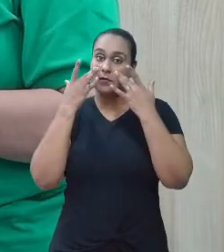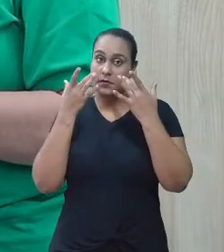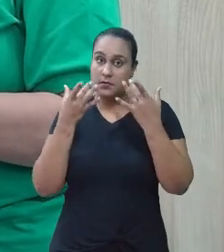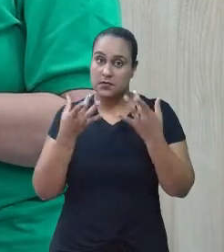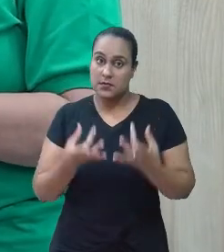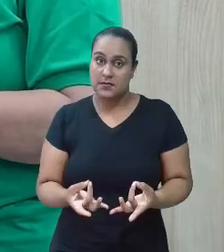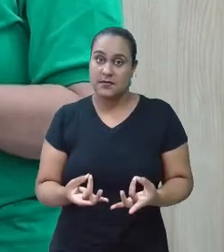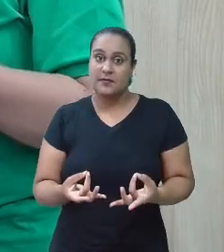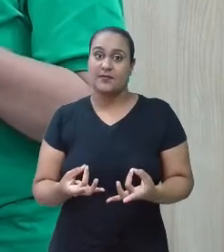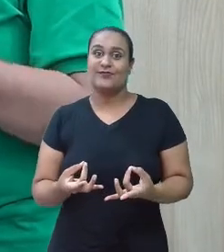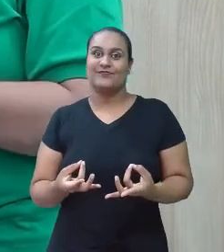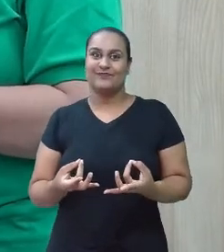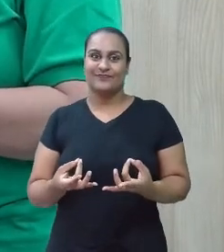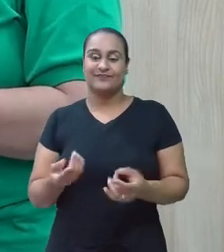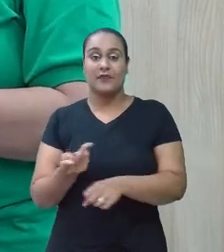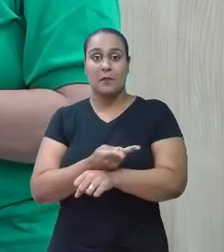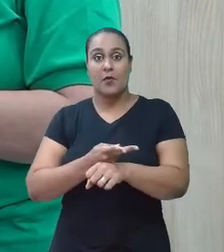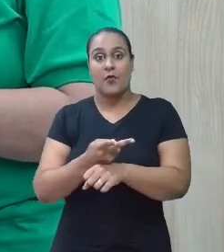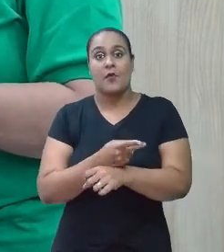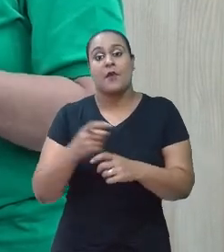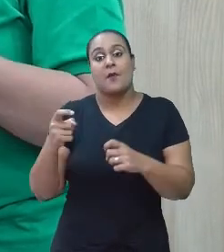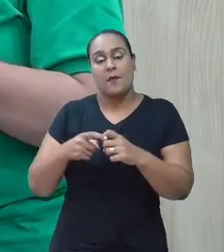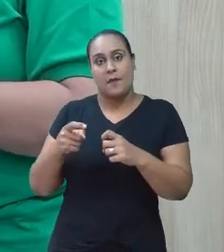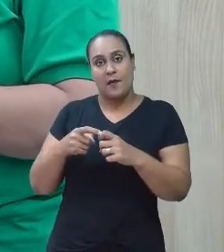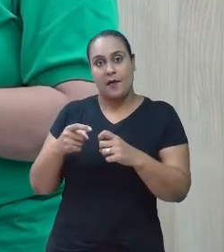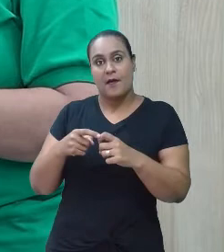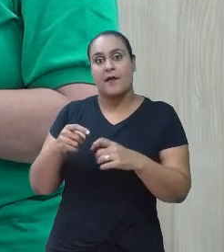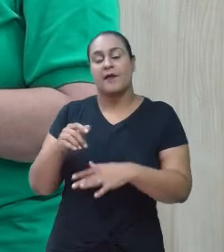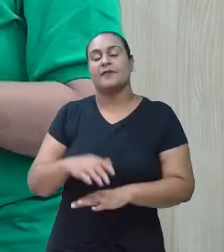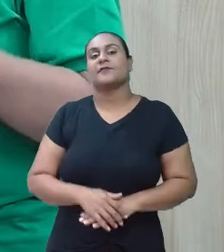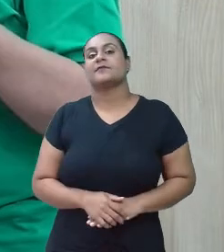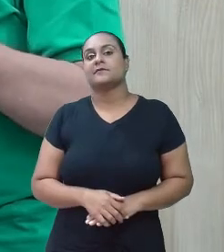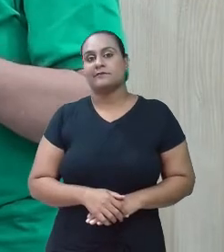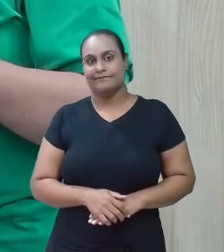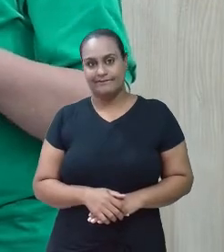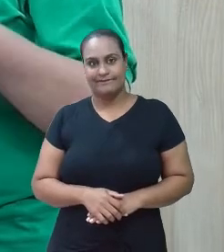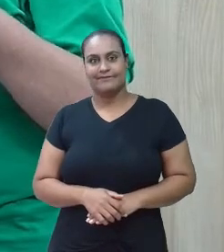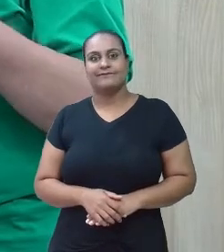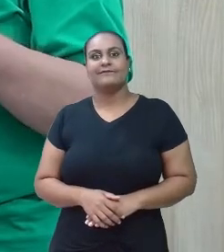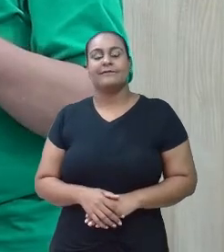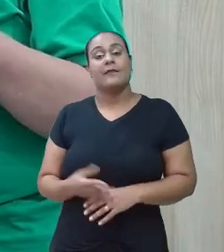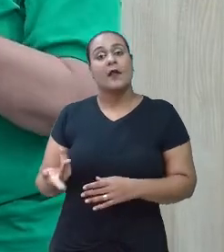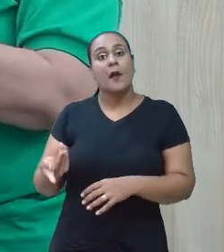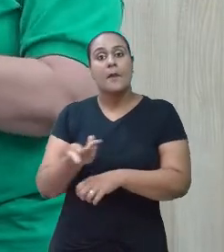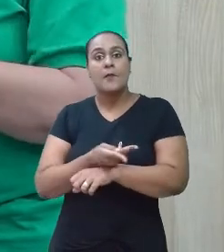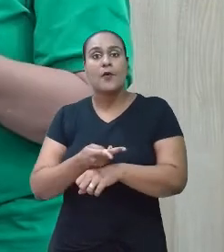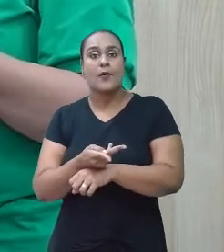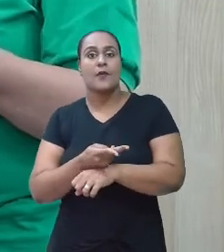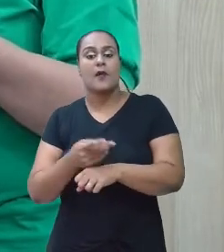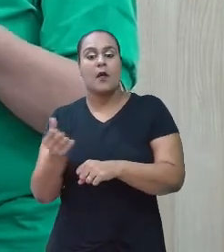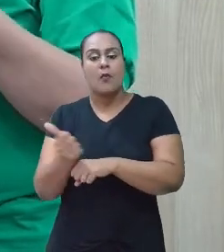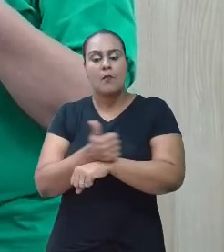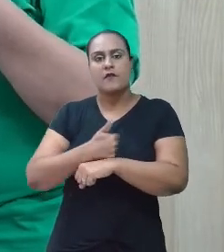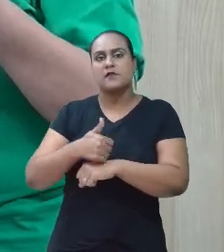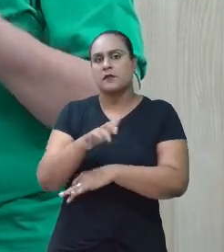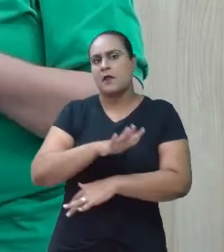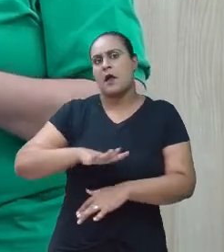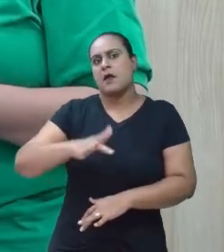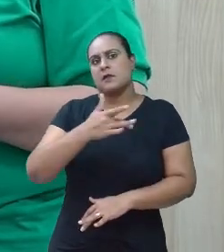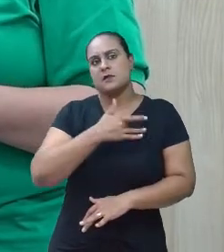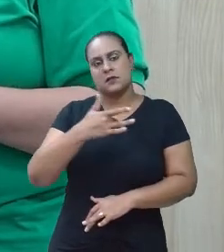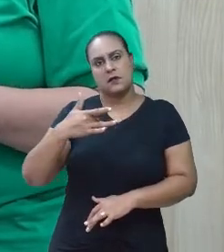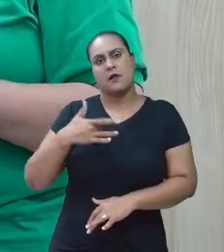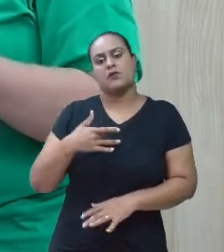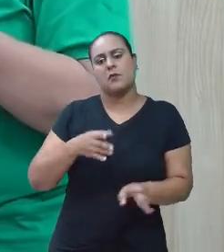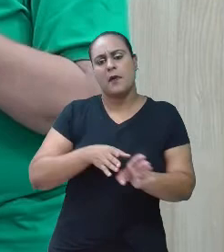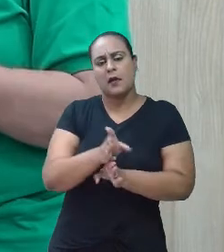Cláudia colocou, é procurar um médico, é procurar aí o agente de saúde que vai fazer essa ponte, que vai encontrar aí